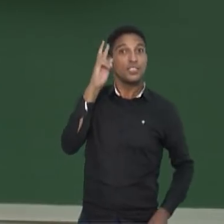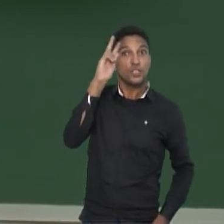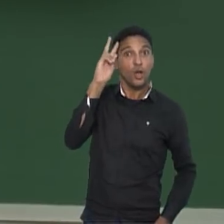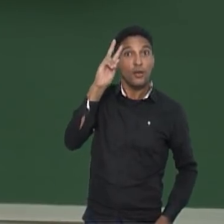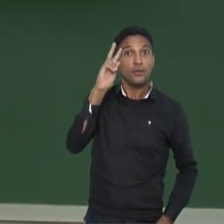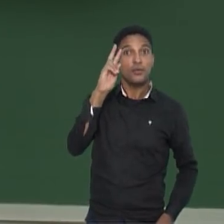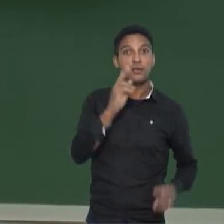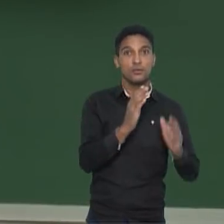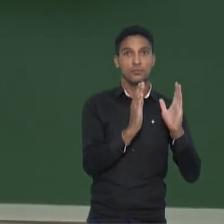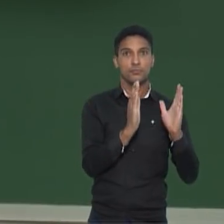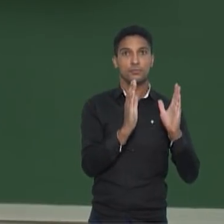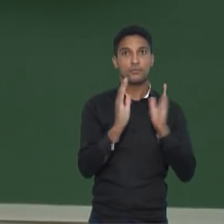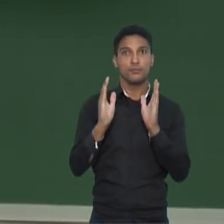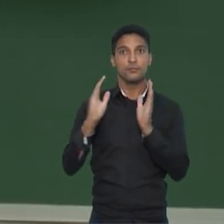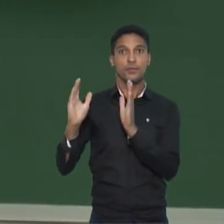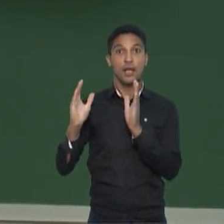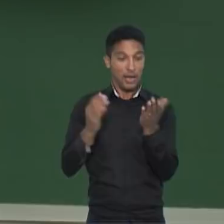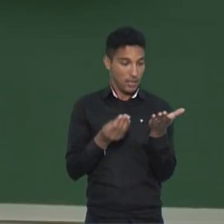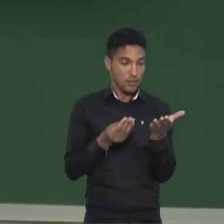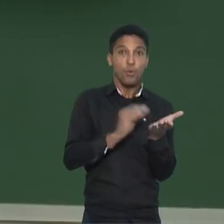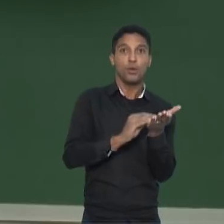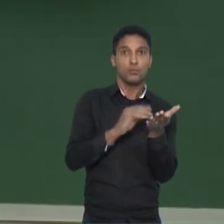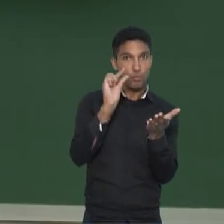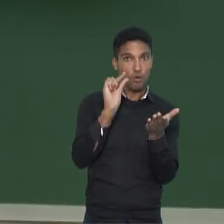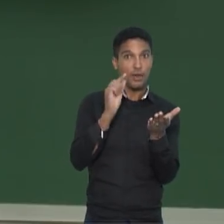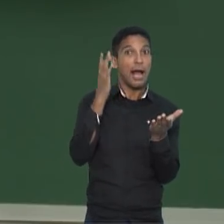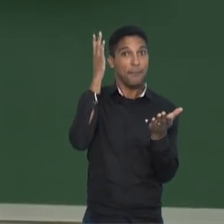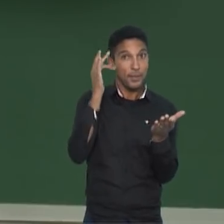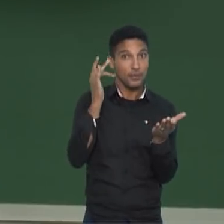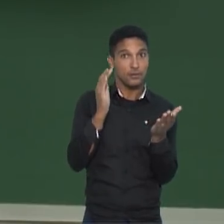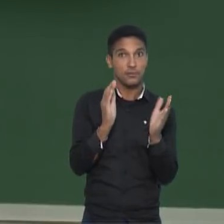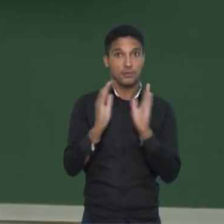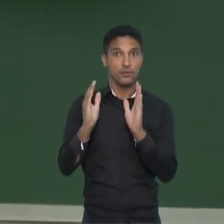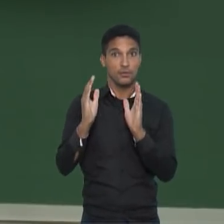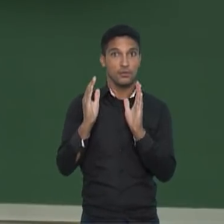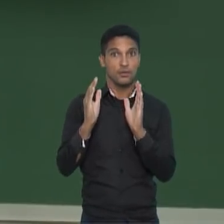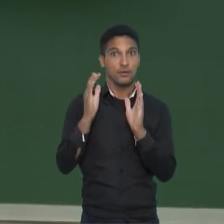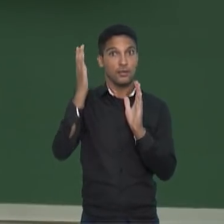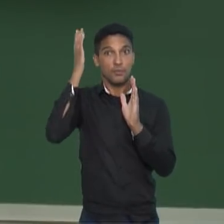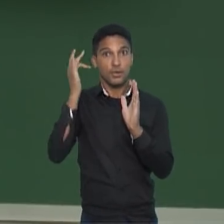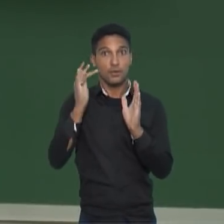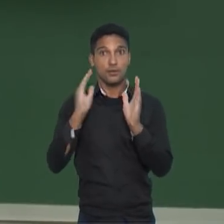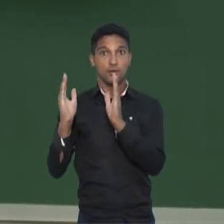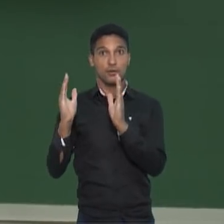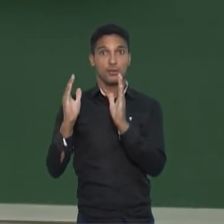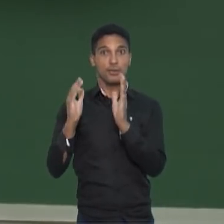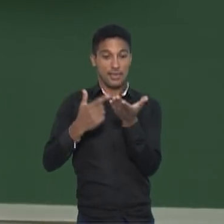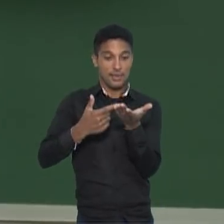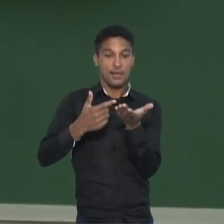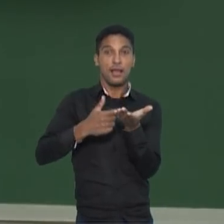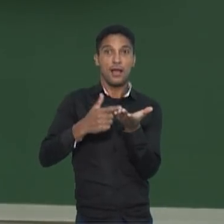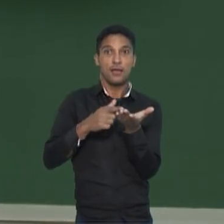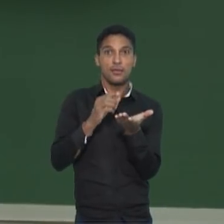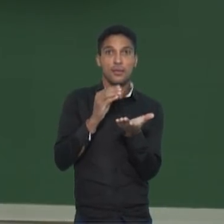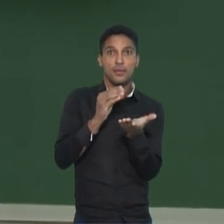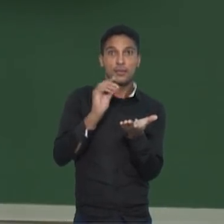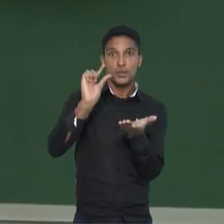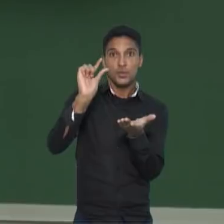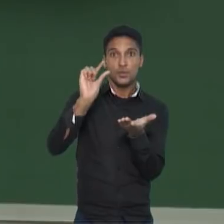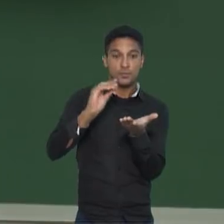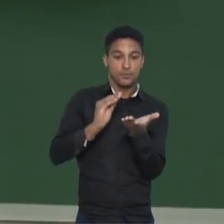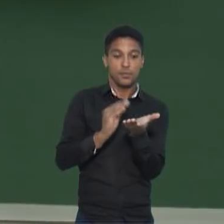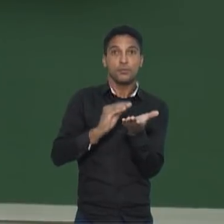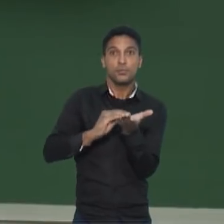alcançava grande influência, assim, se publicava o livro efetivamente. Então já existiam os